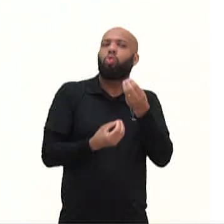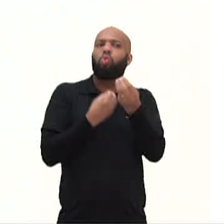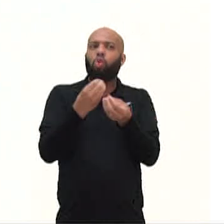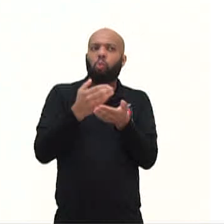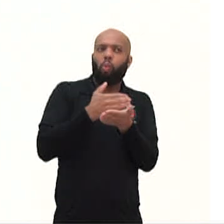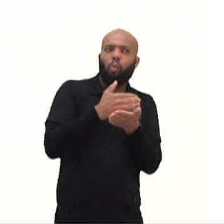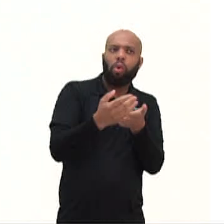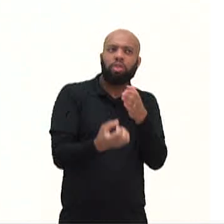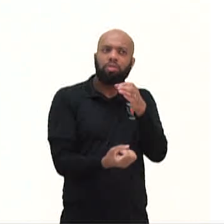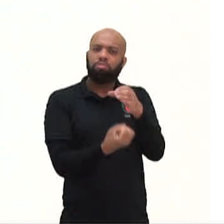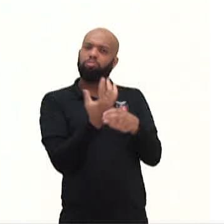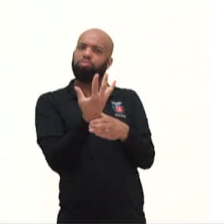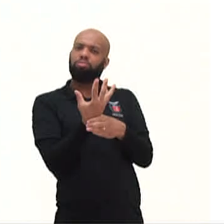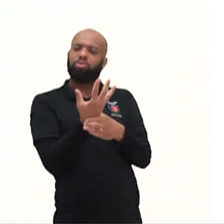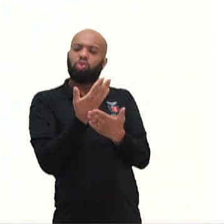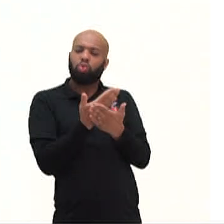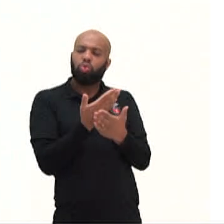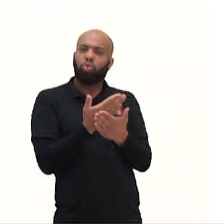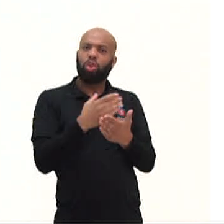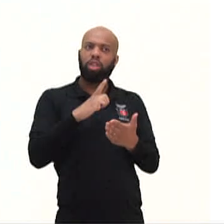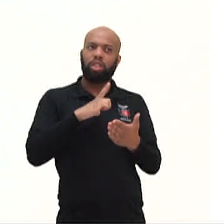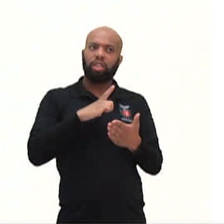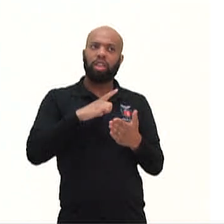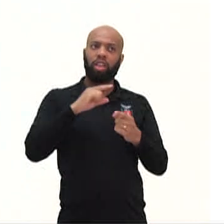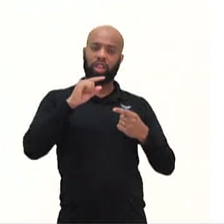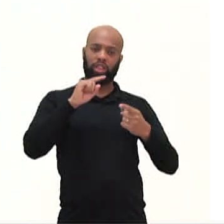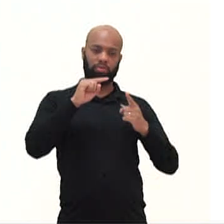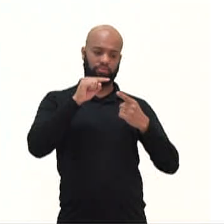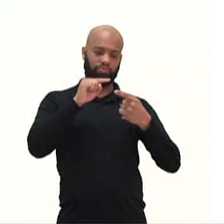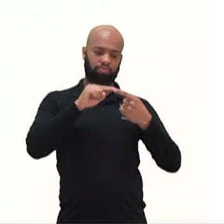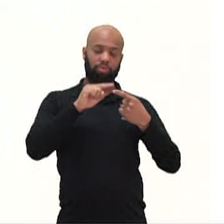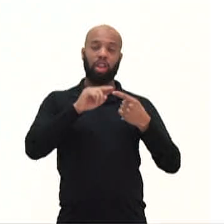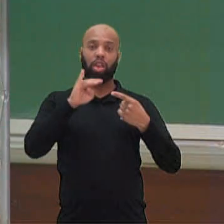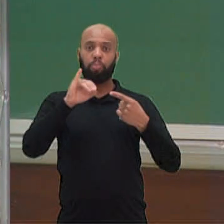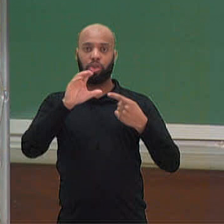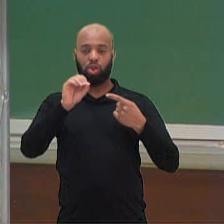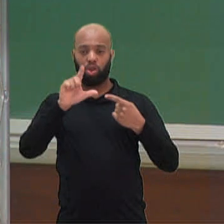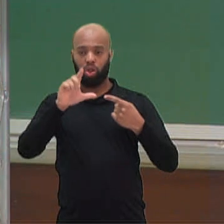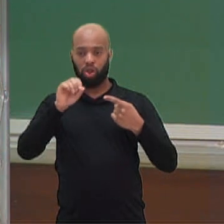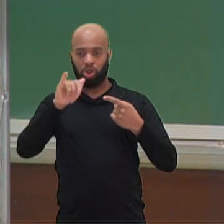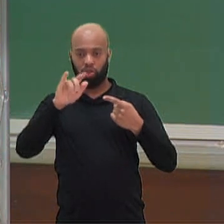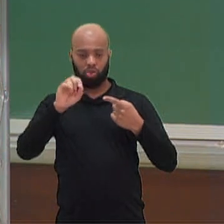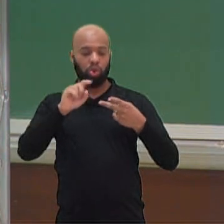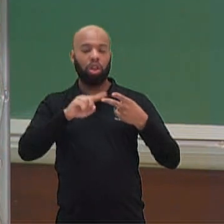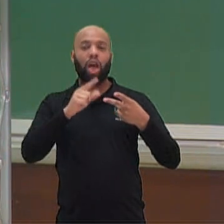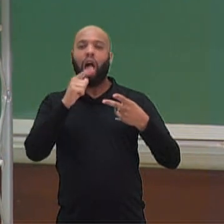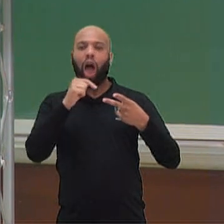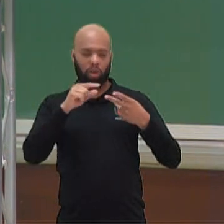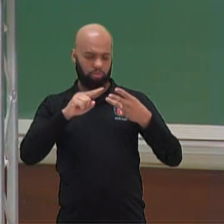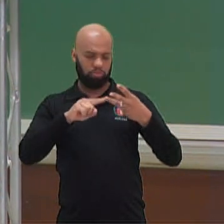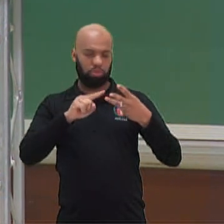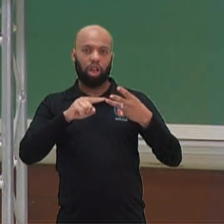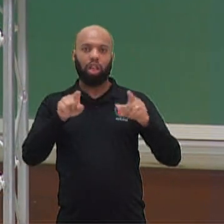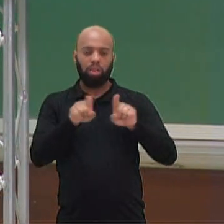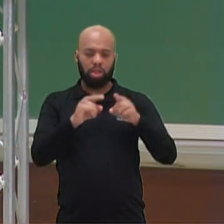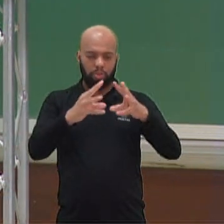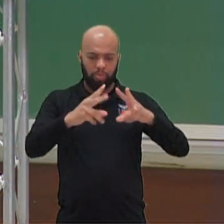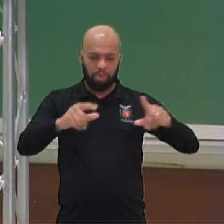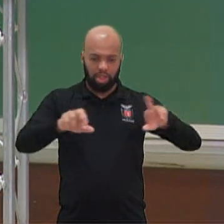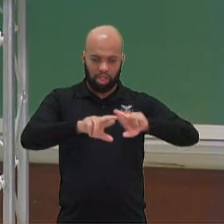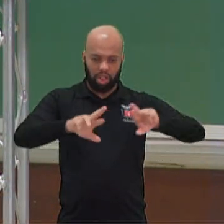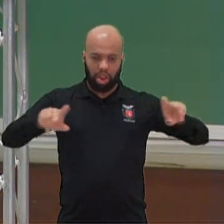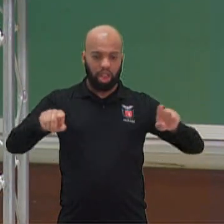desses recursos, nós vimos que nós temos recursos biológicos, nós temos recursos hídricos, nós temos recursos minerais